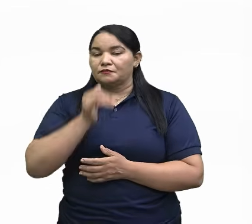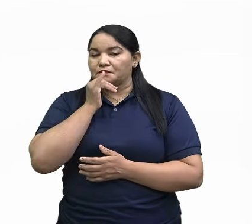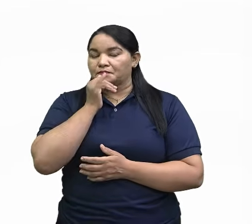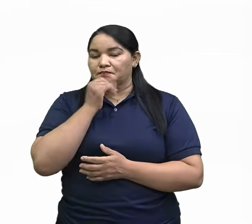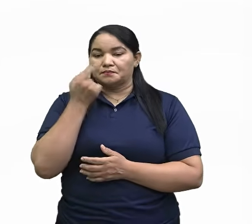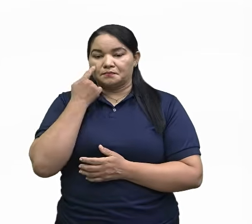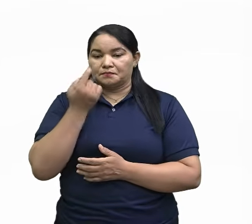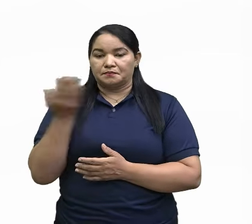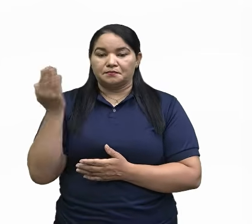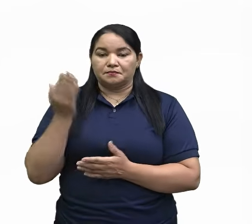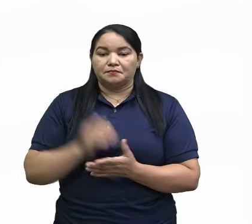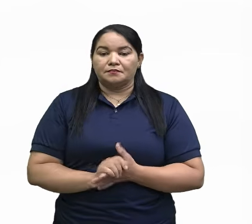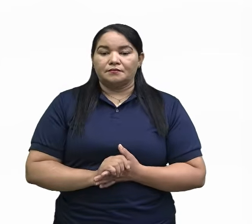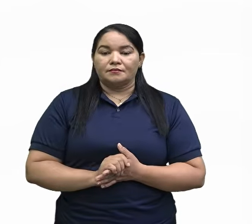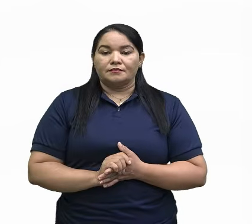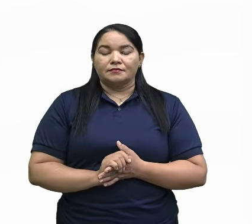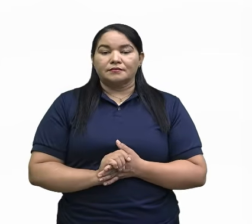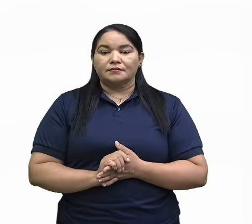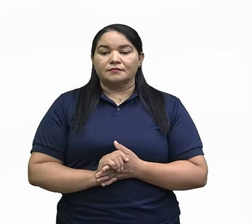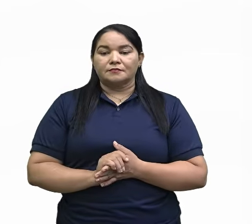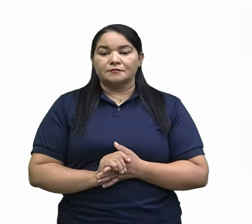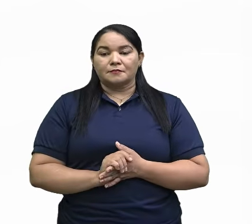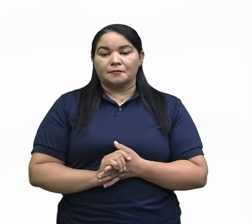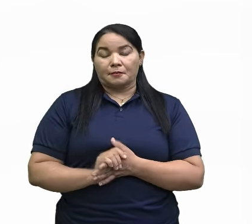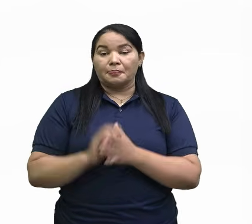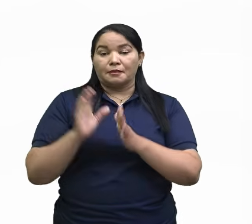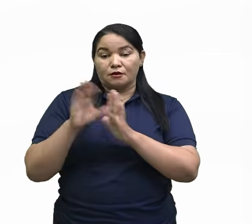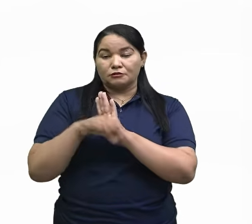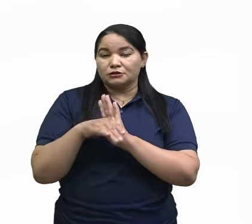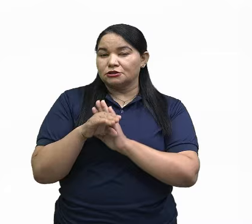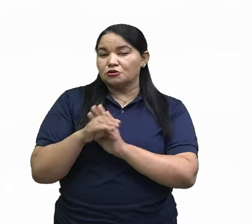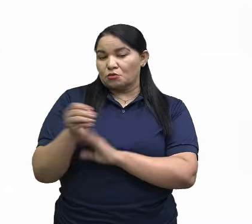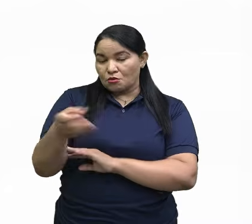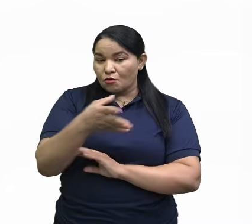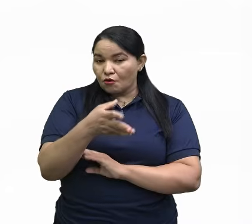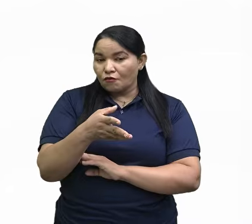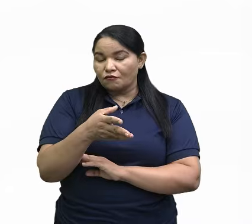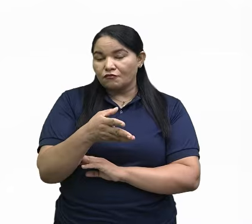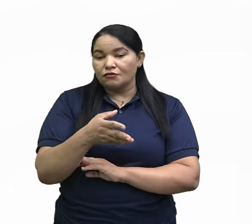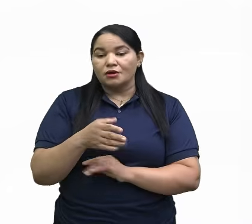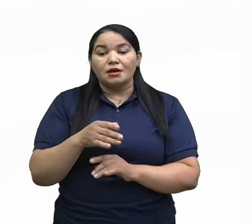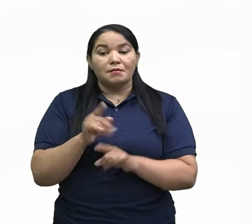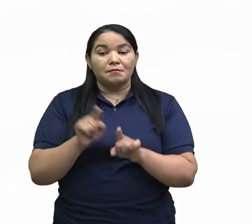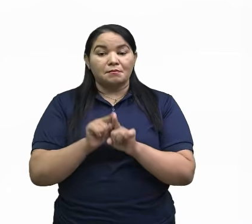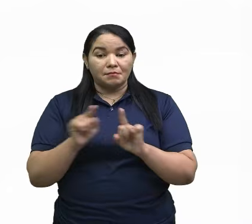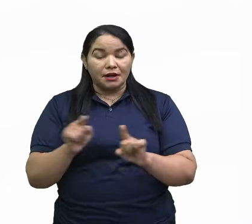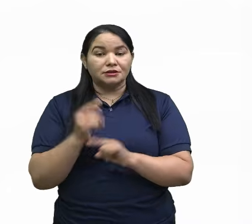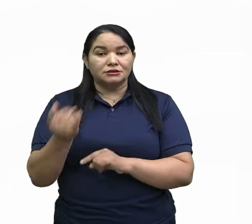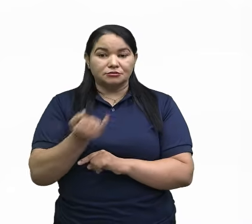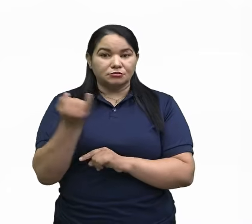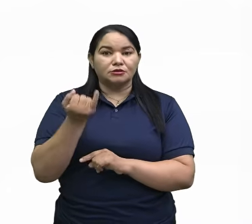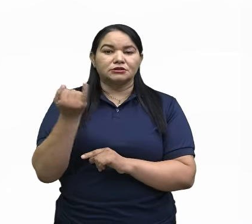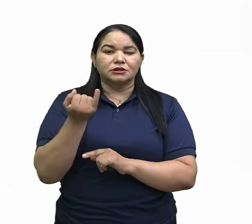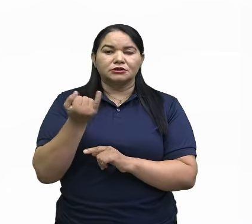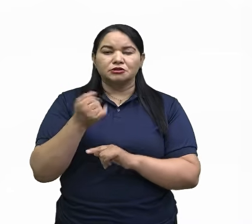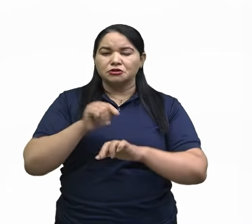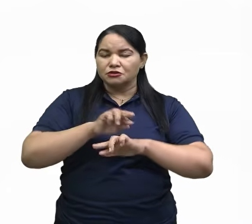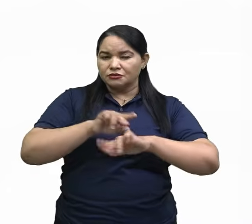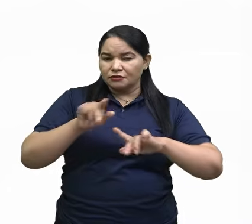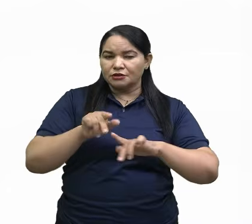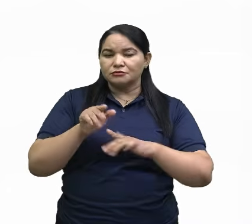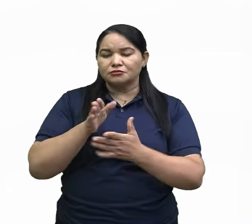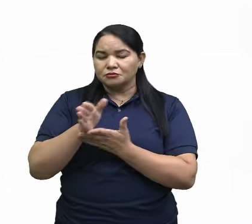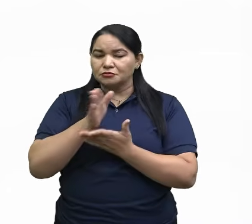eletrólise, ela é um conceito provavelmente novo aí para vocês, mas ela é muito importante, assim, para vários ramos